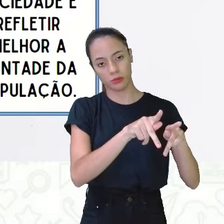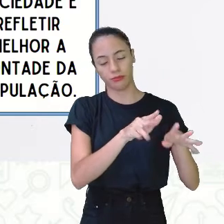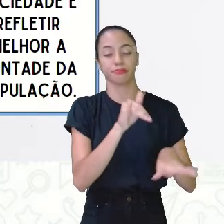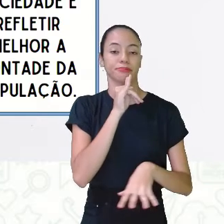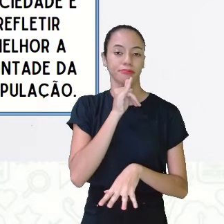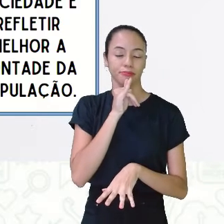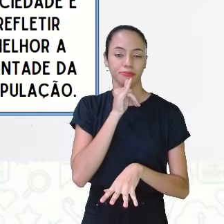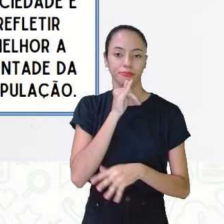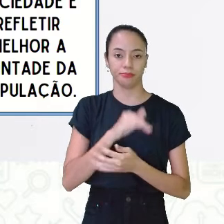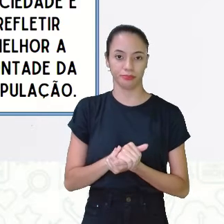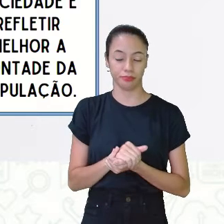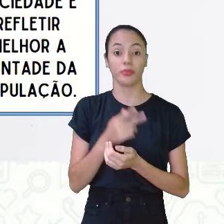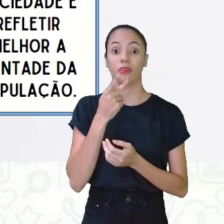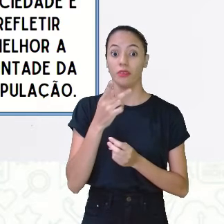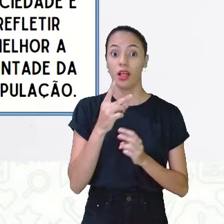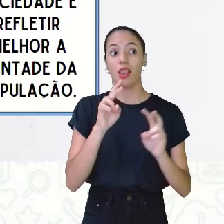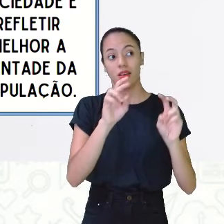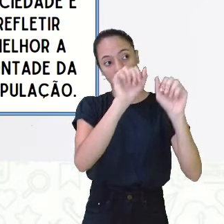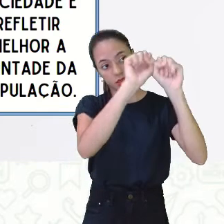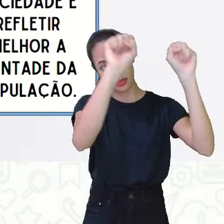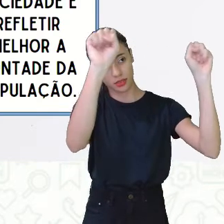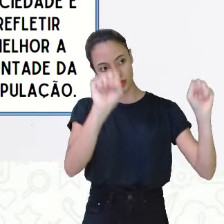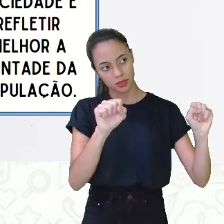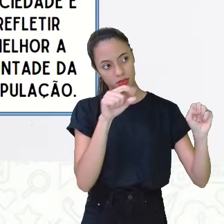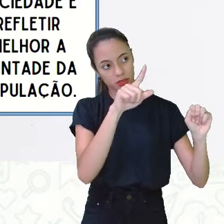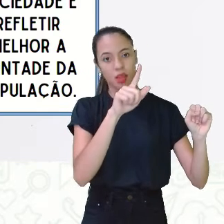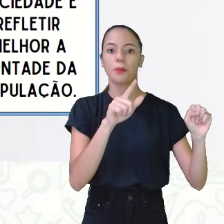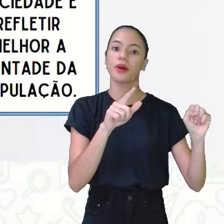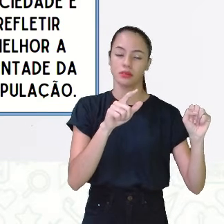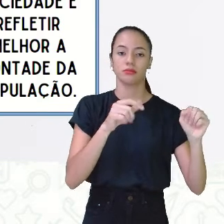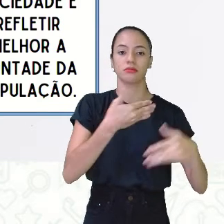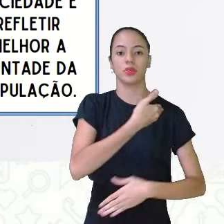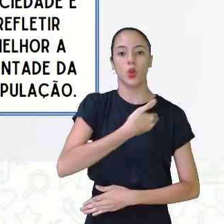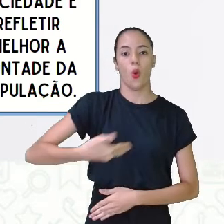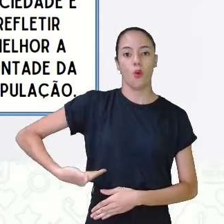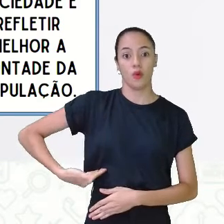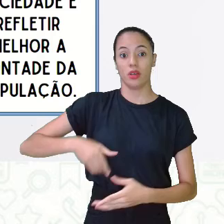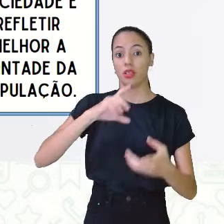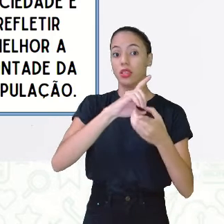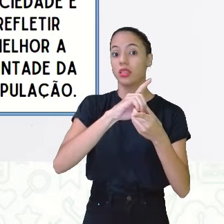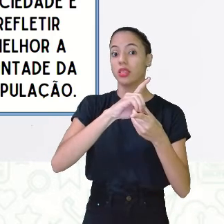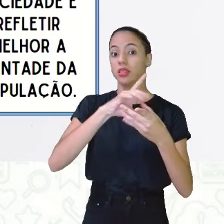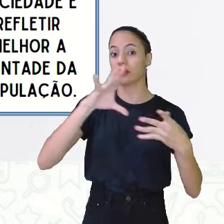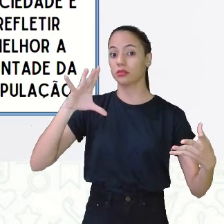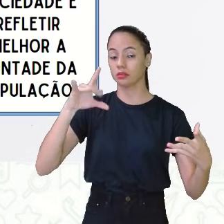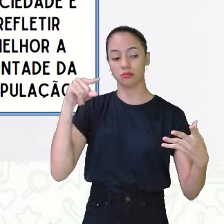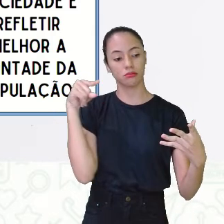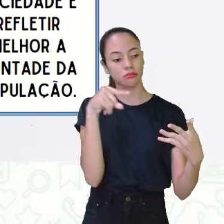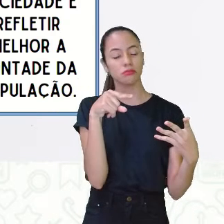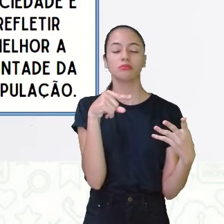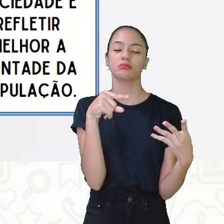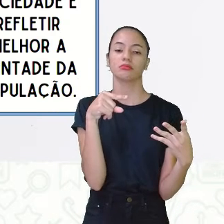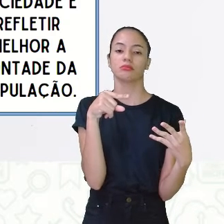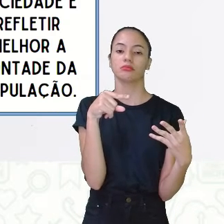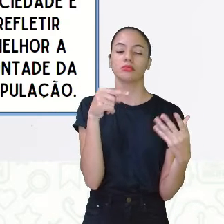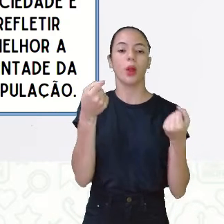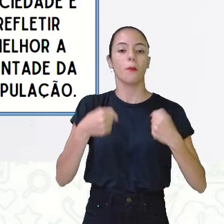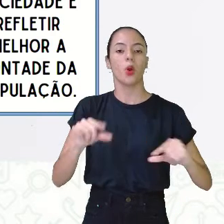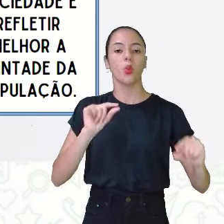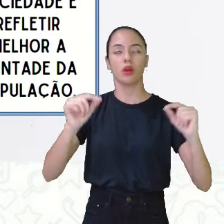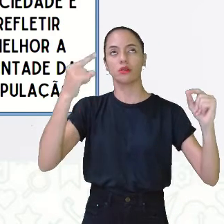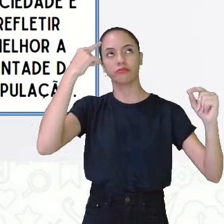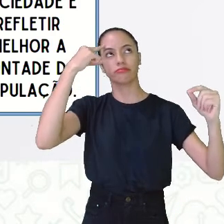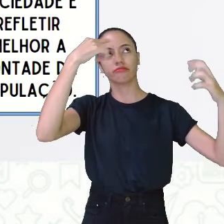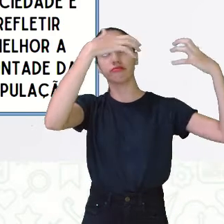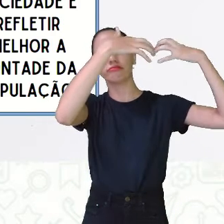de um sistema, né, de governo, uma forma de governo democrática, a gente pode, né, fazer essa reflexão,